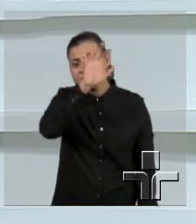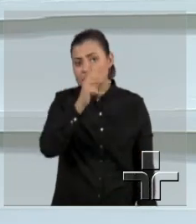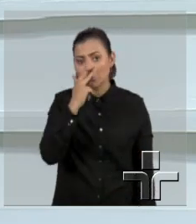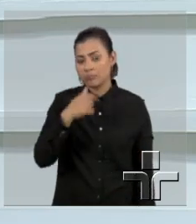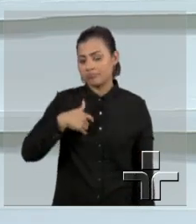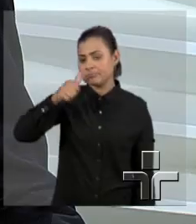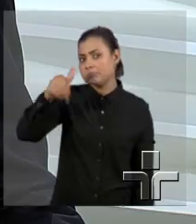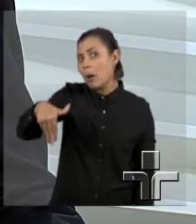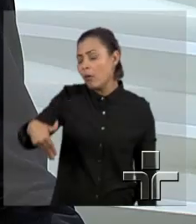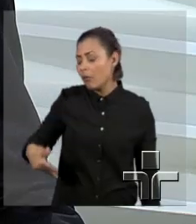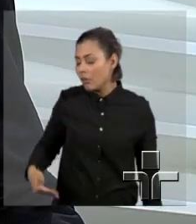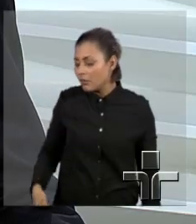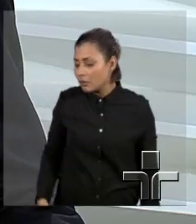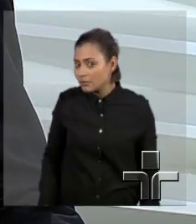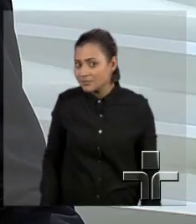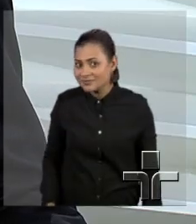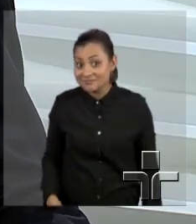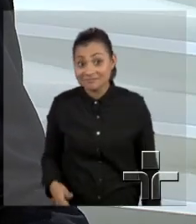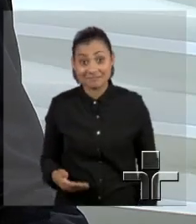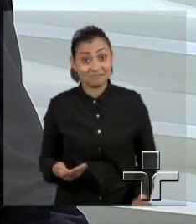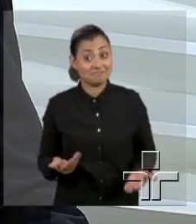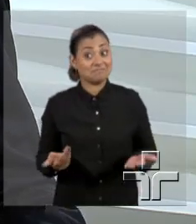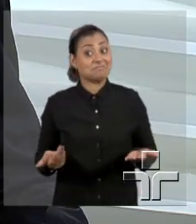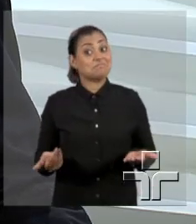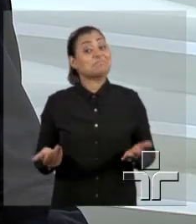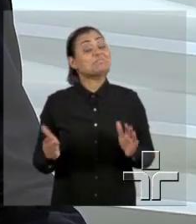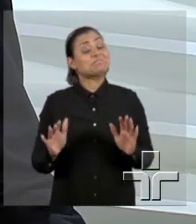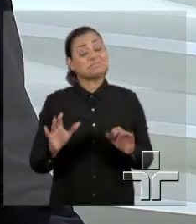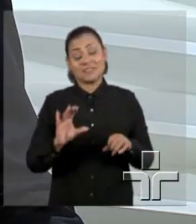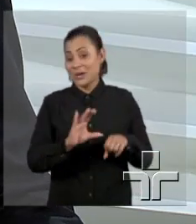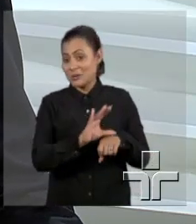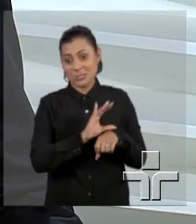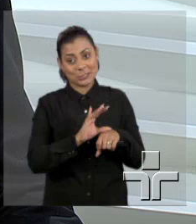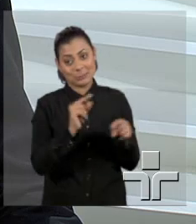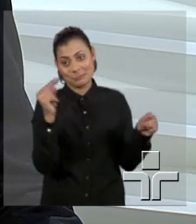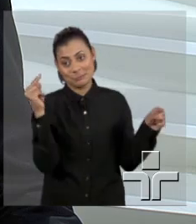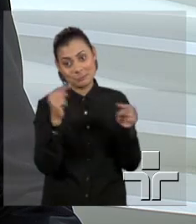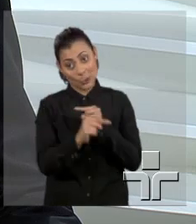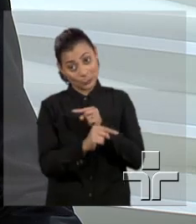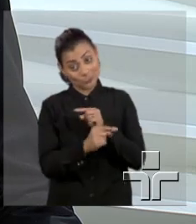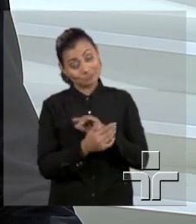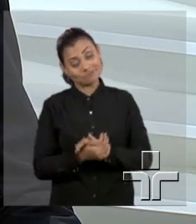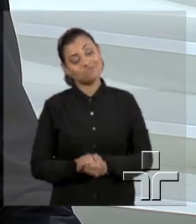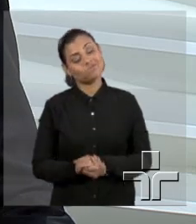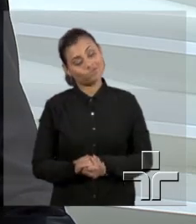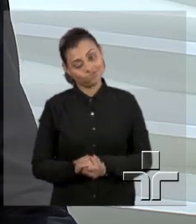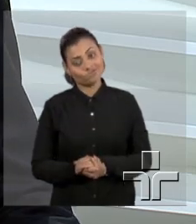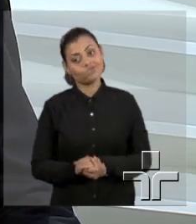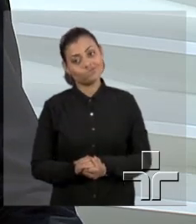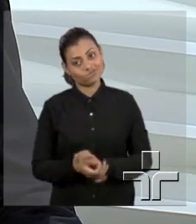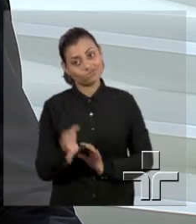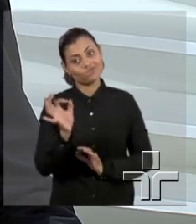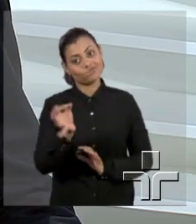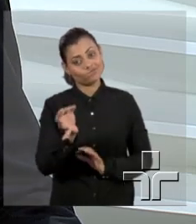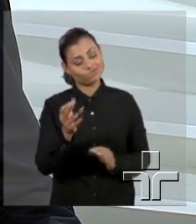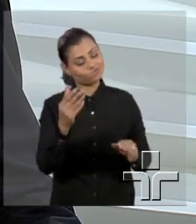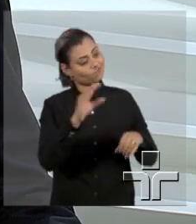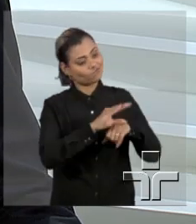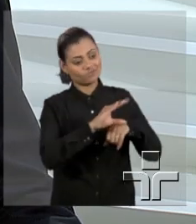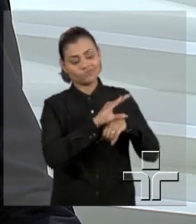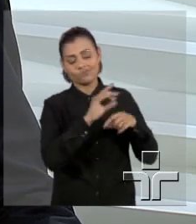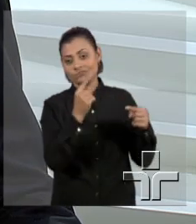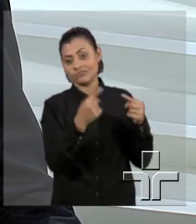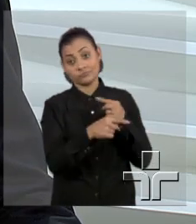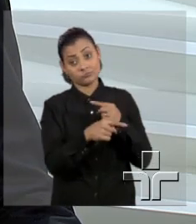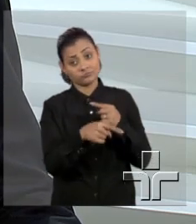intragáveis. Pois é, isso contraria a Constituição, né? Multiplamente. Basta